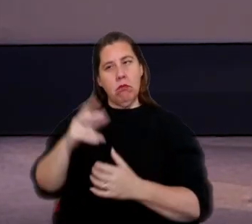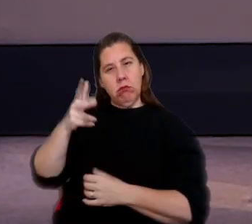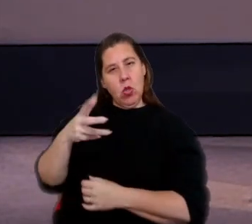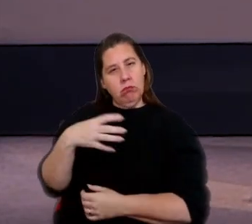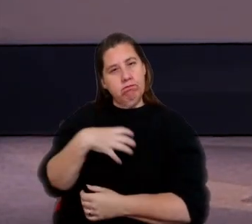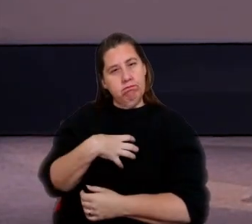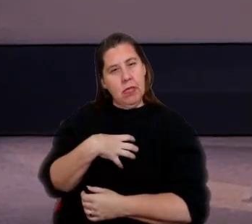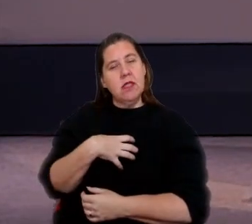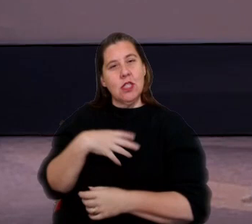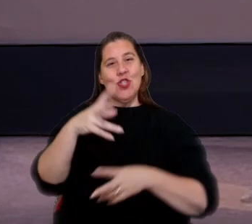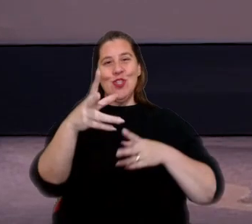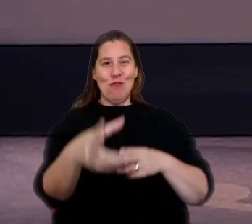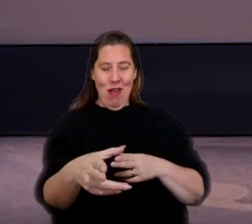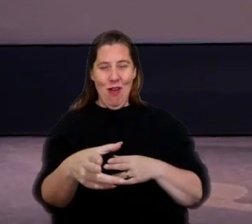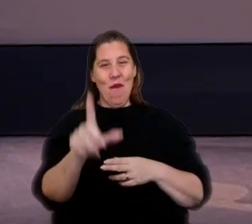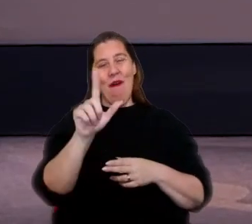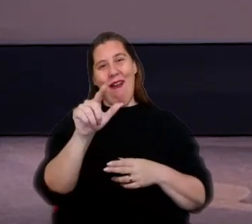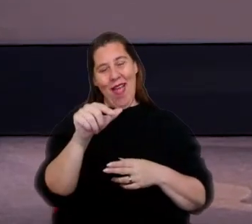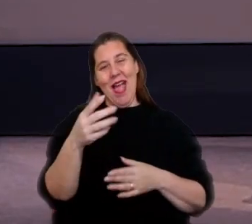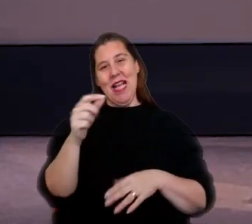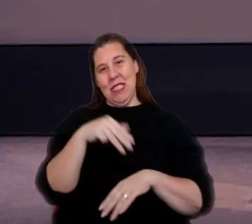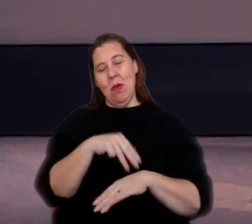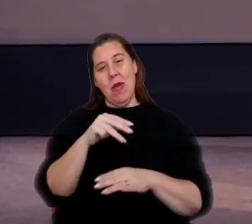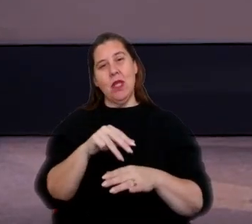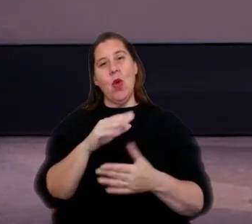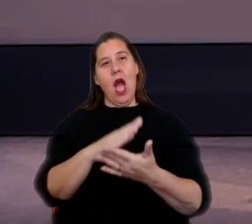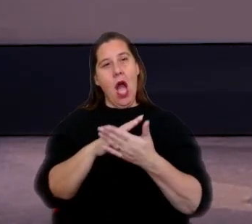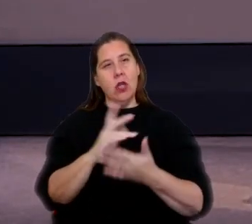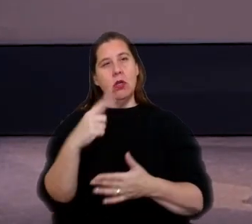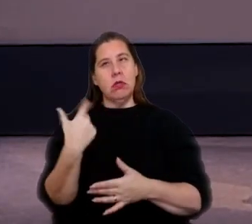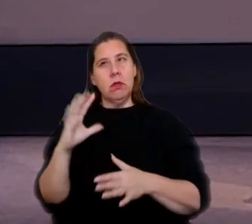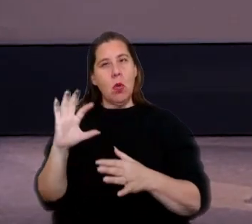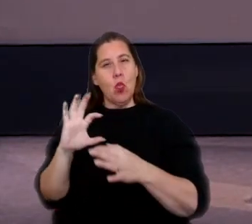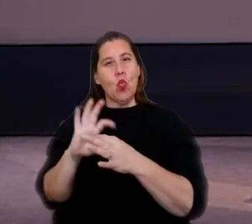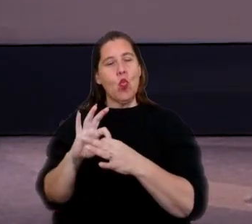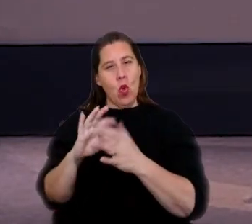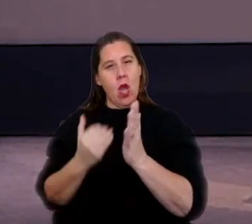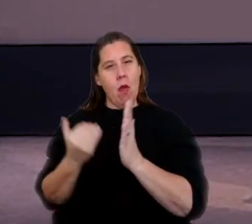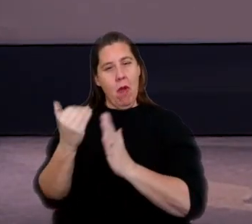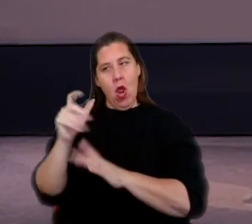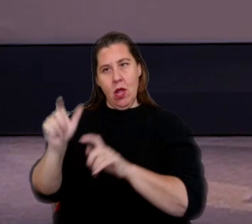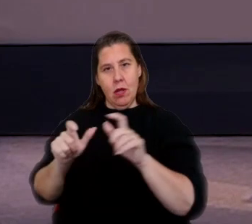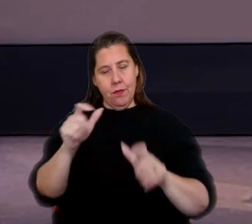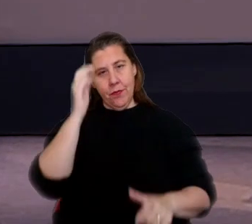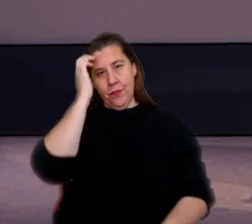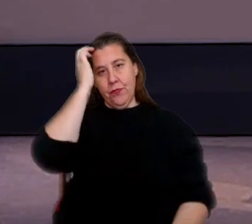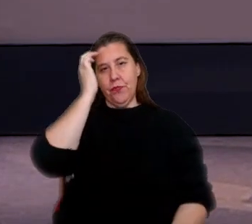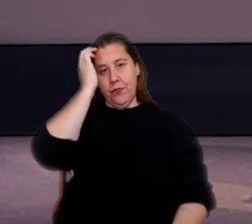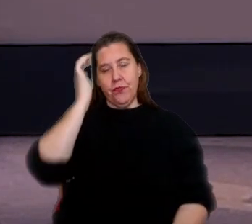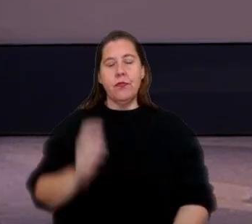que o espectador sinta a dor do Léo, sinta a dor do Remy. E eu acho que esses momentos ajudam a gente a ter uma conexão maior com